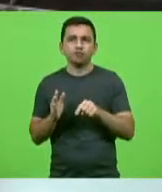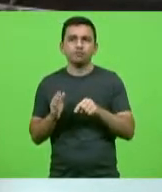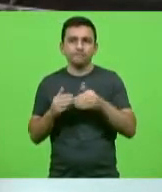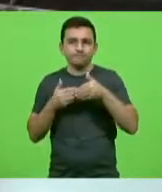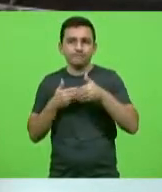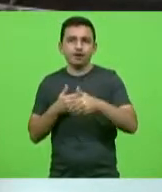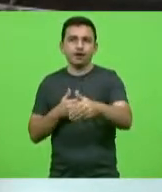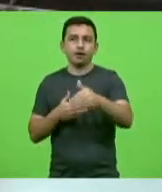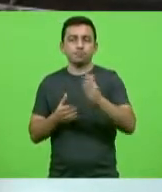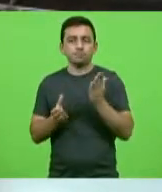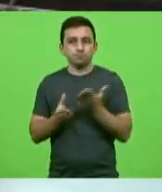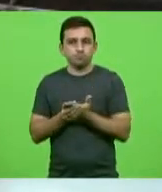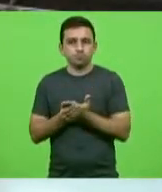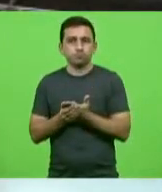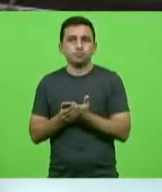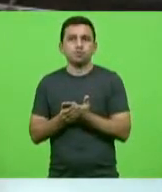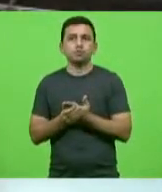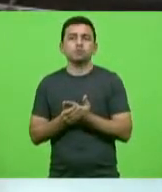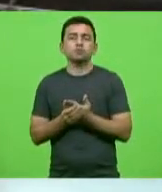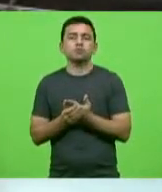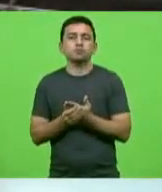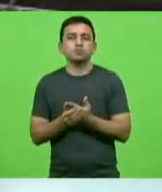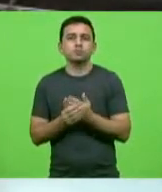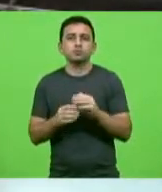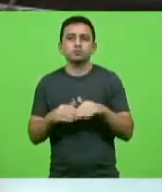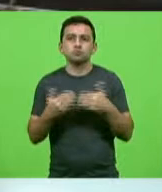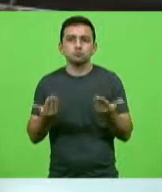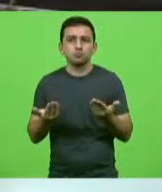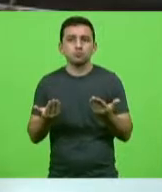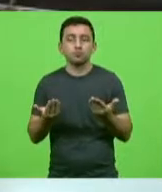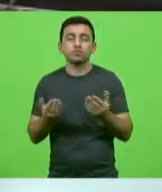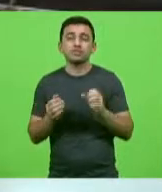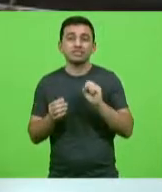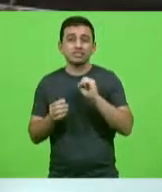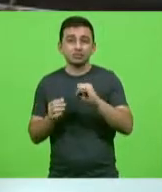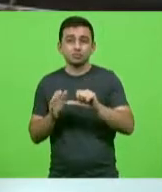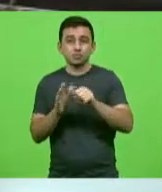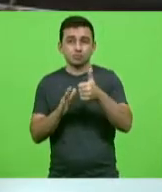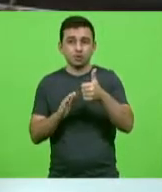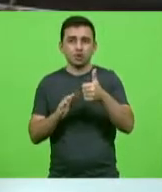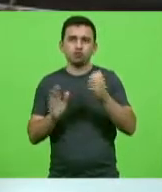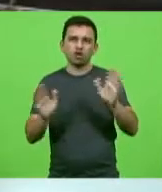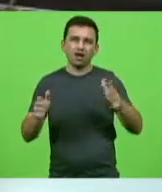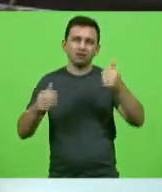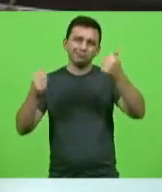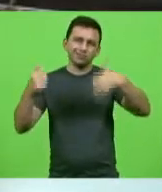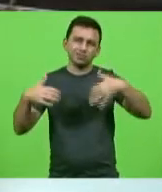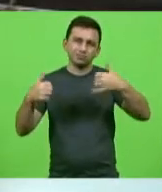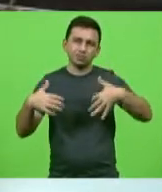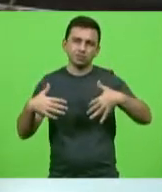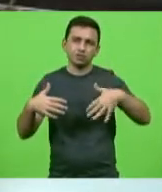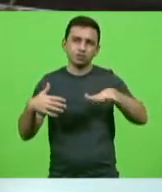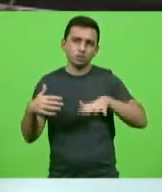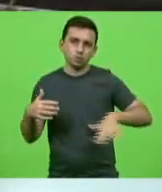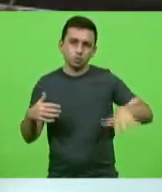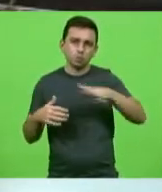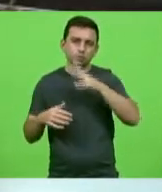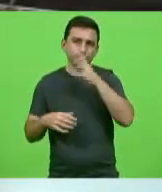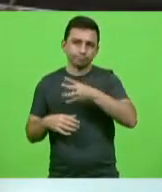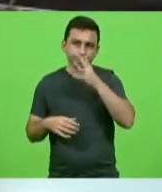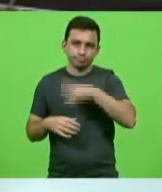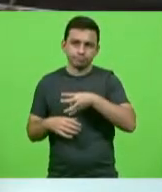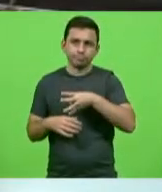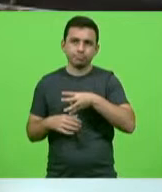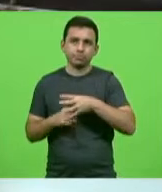procedimentabilidade do presente processo, porquanto, se num primeiro momento os elementos trazidos pelos